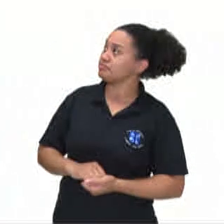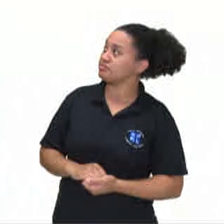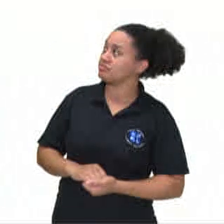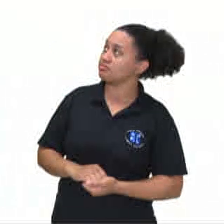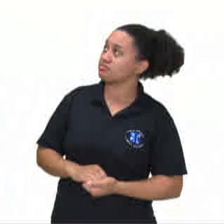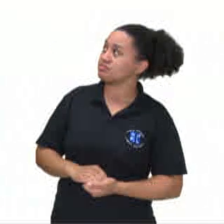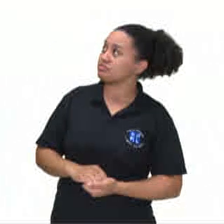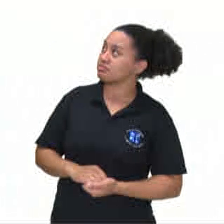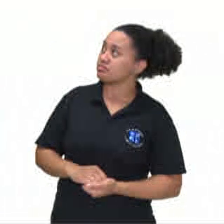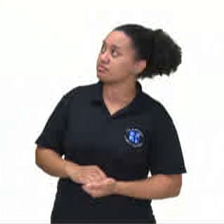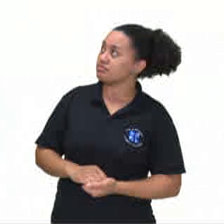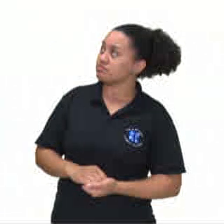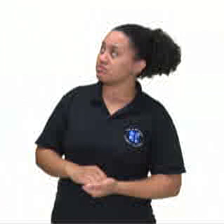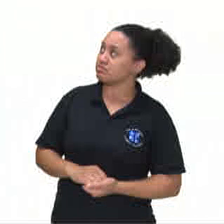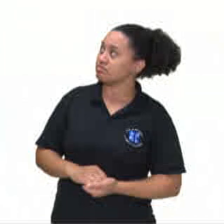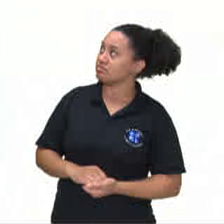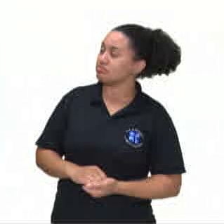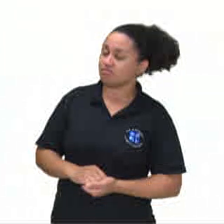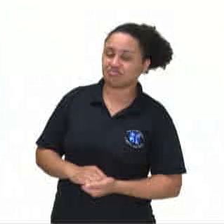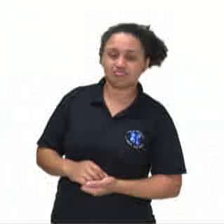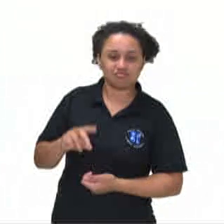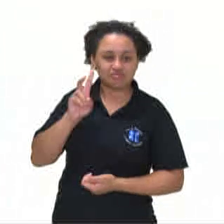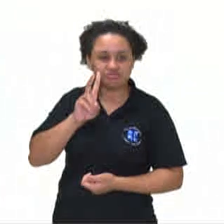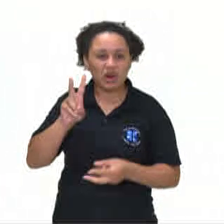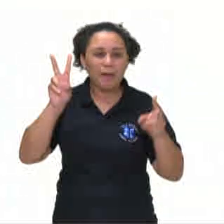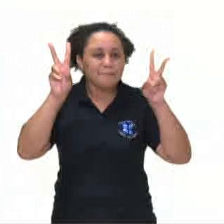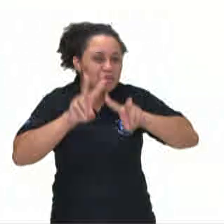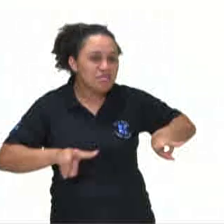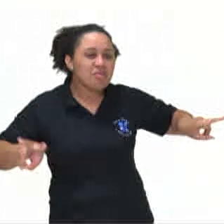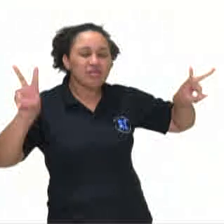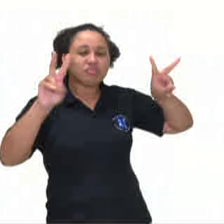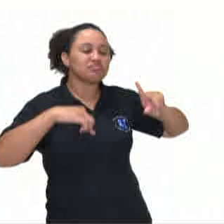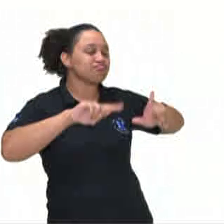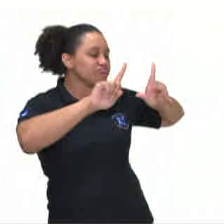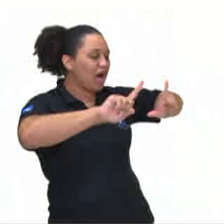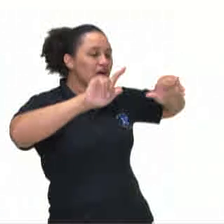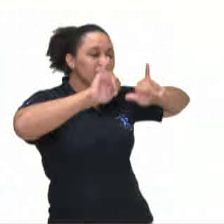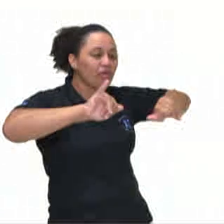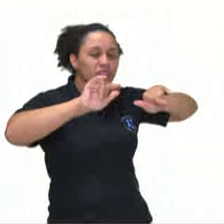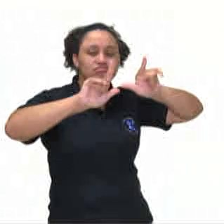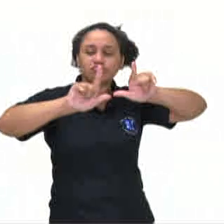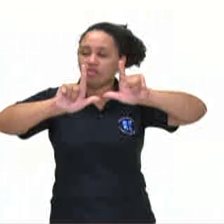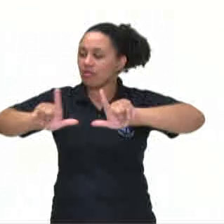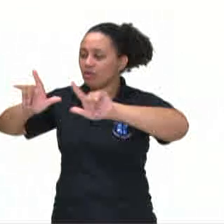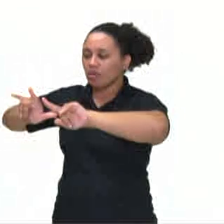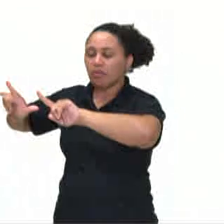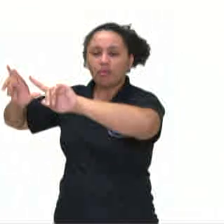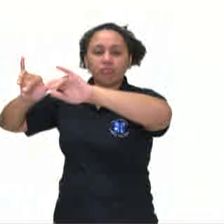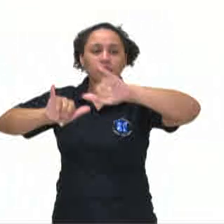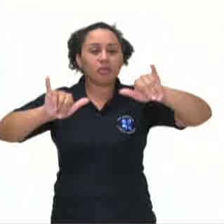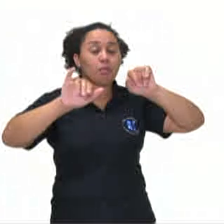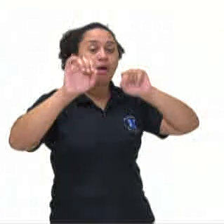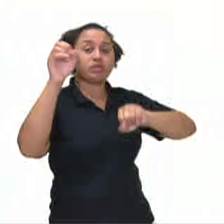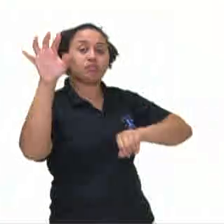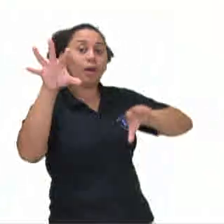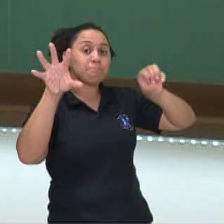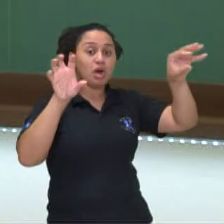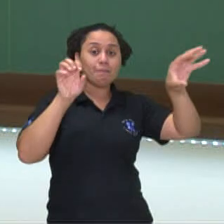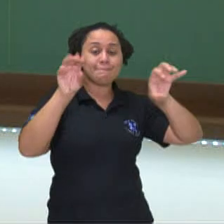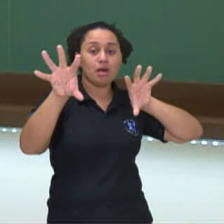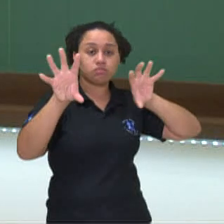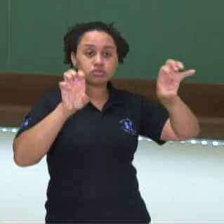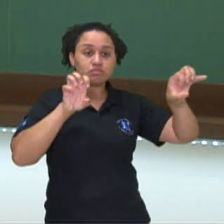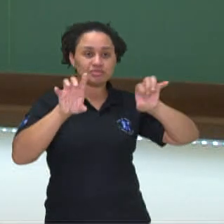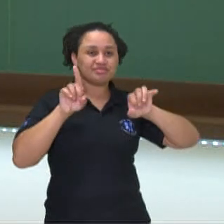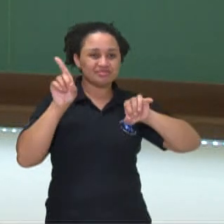poluição visual por meio de uma série de painéis publicitários, painéis que podem ser luminosos ou não, esses